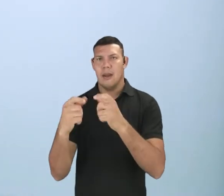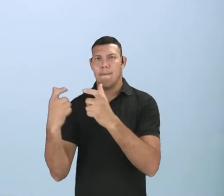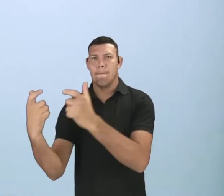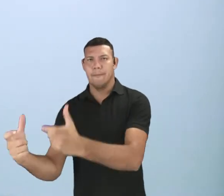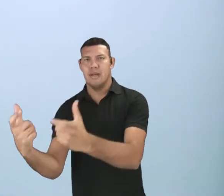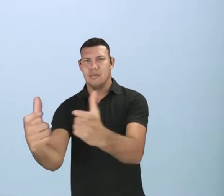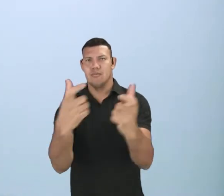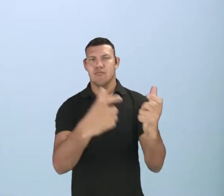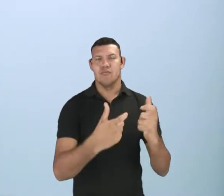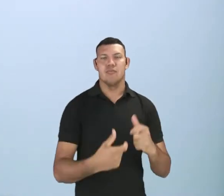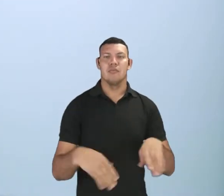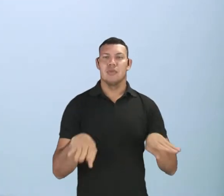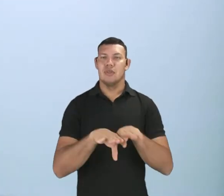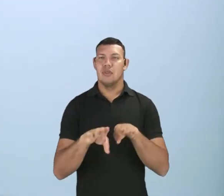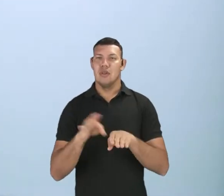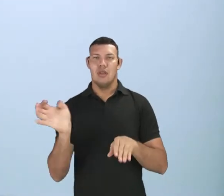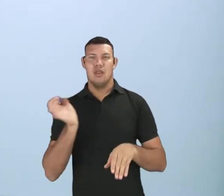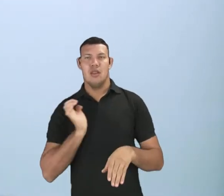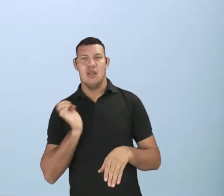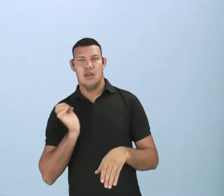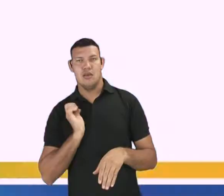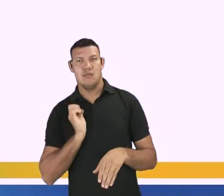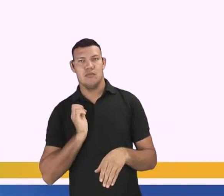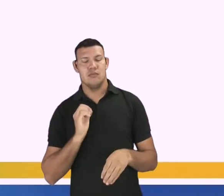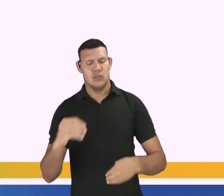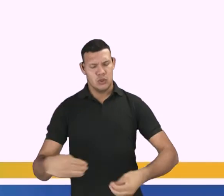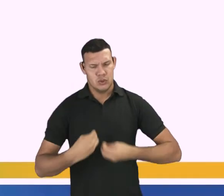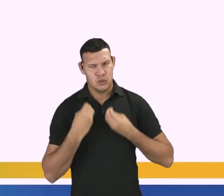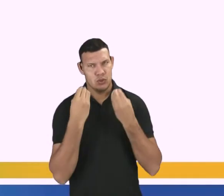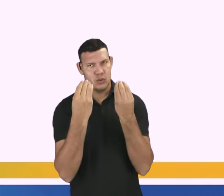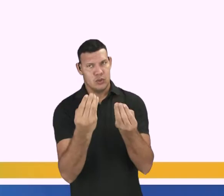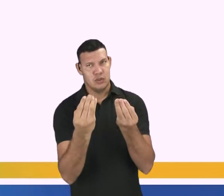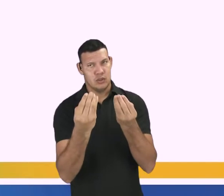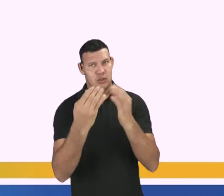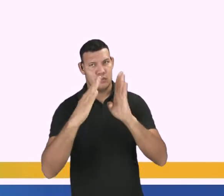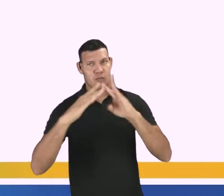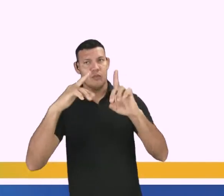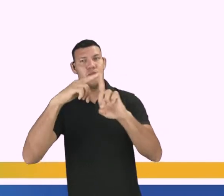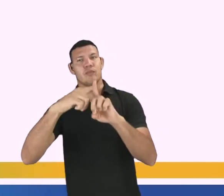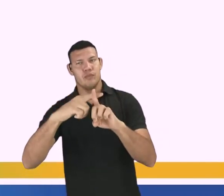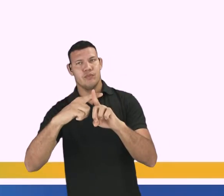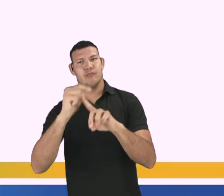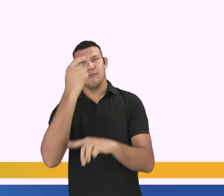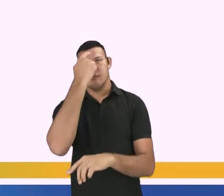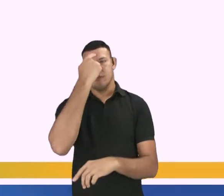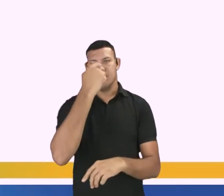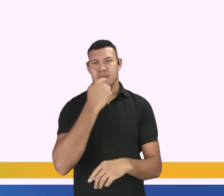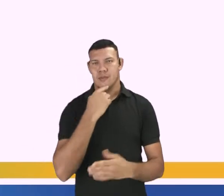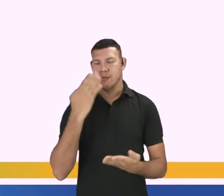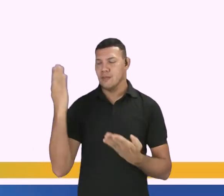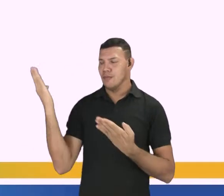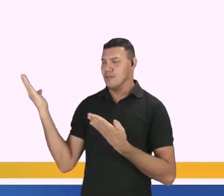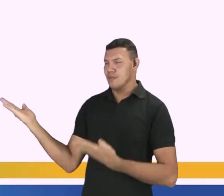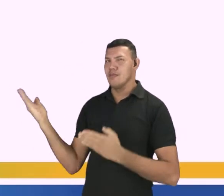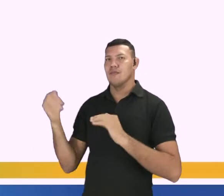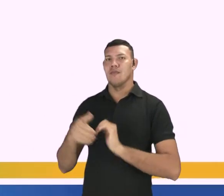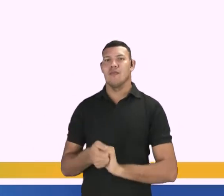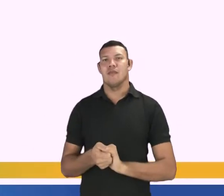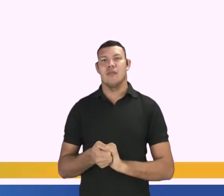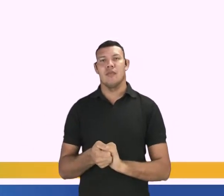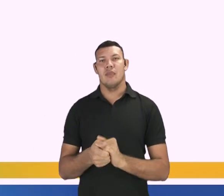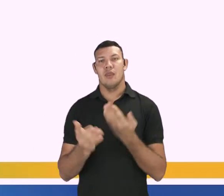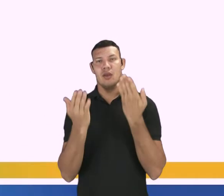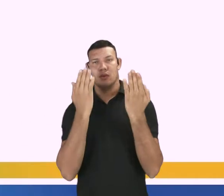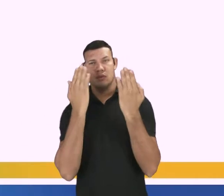riquezas à igreja, né? Nós temos uma figura aqui que faz essa ilustração, que ela faz essa